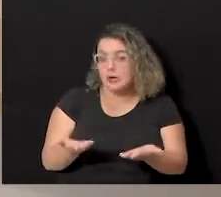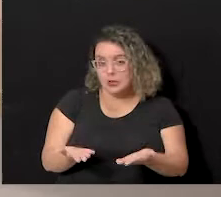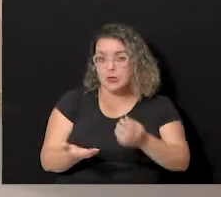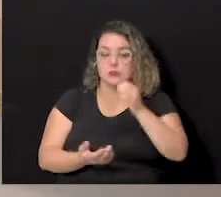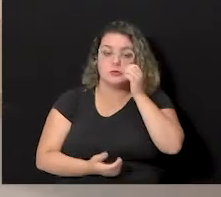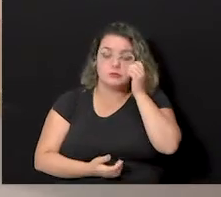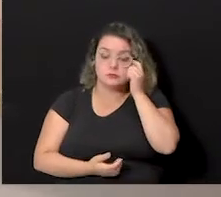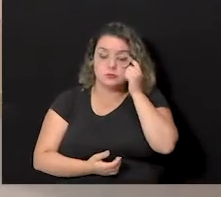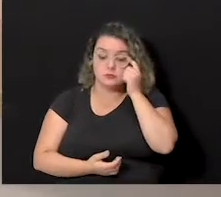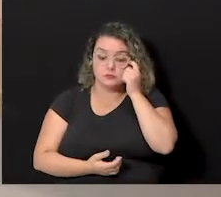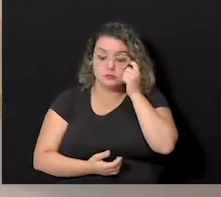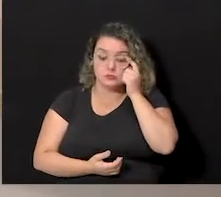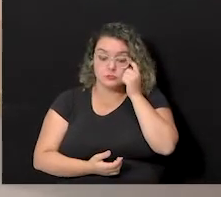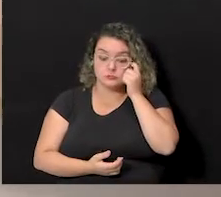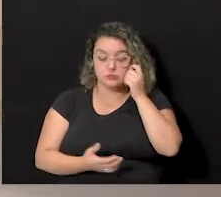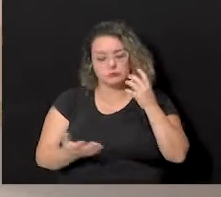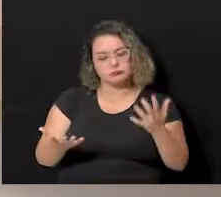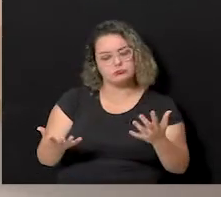residência.